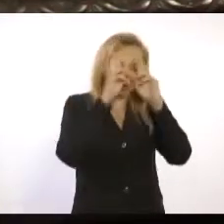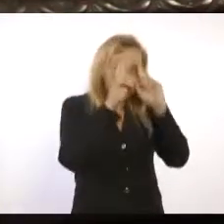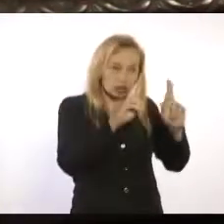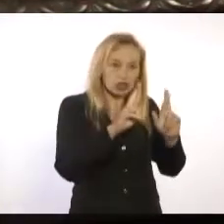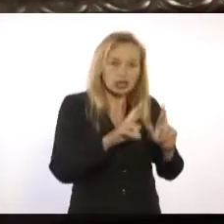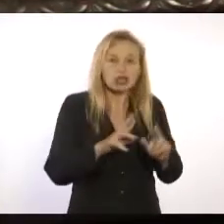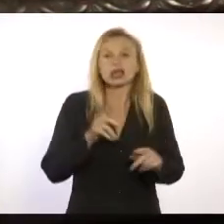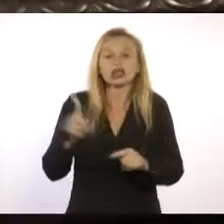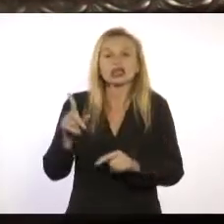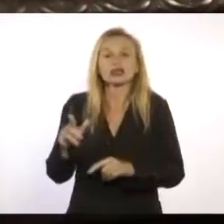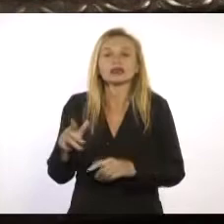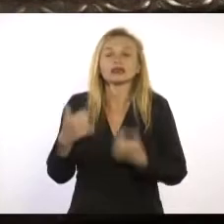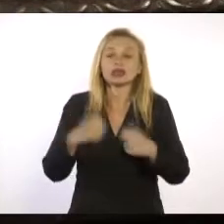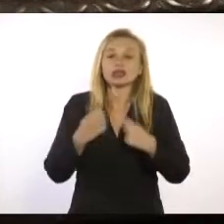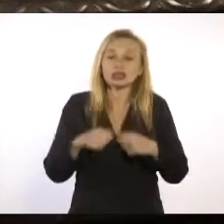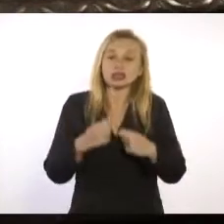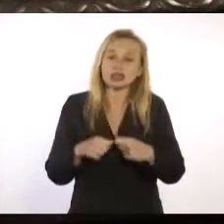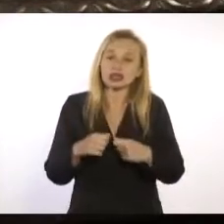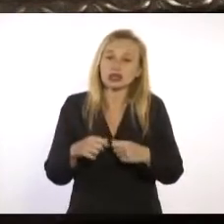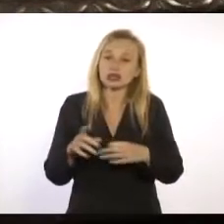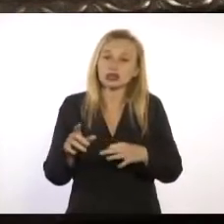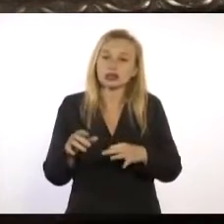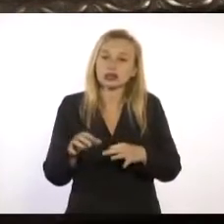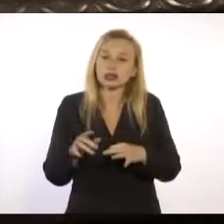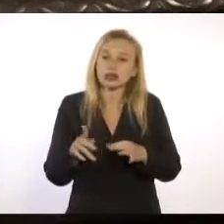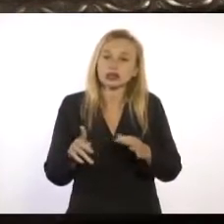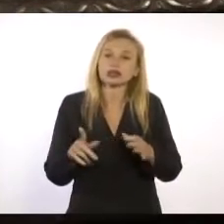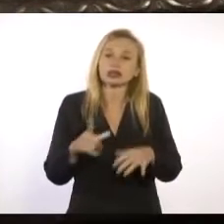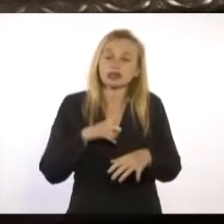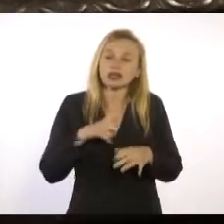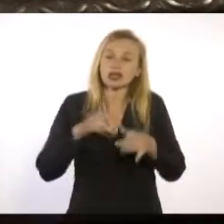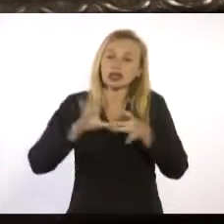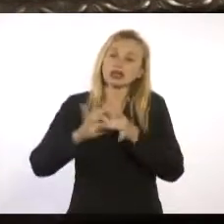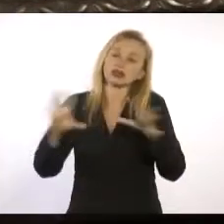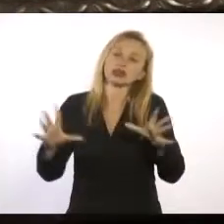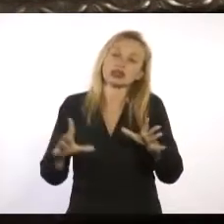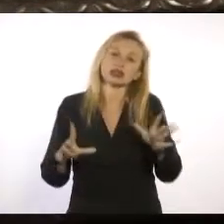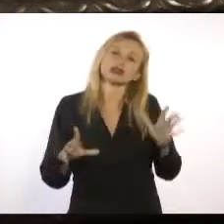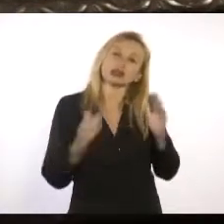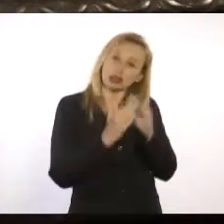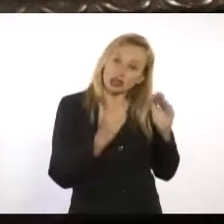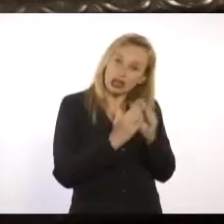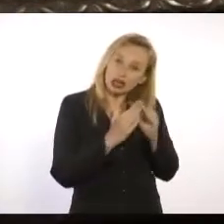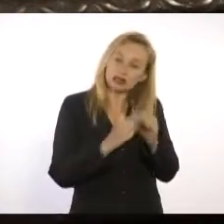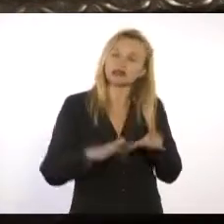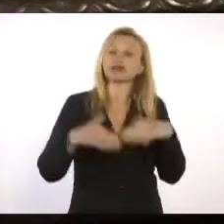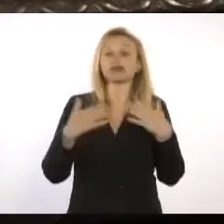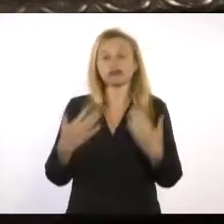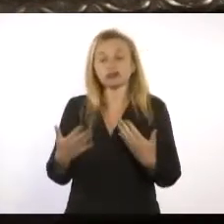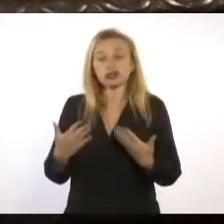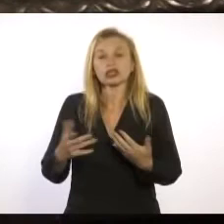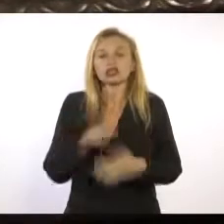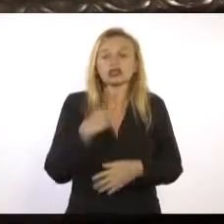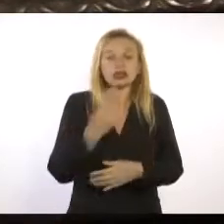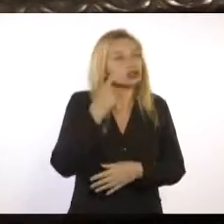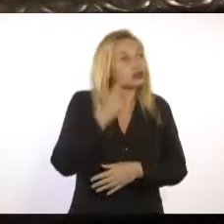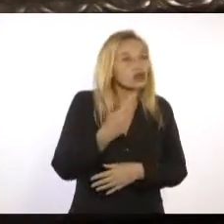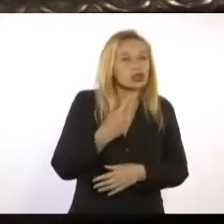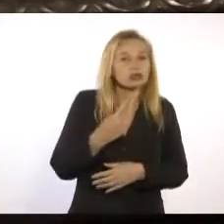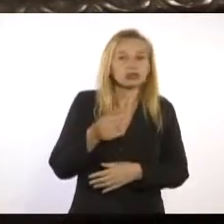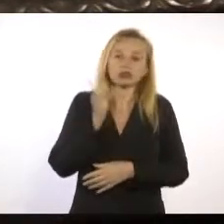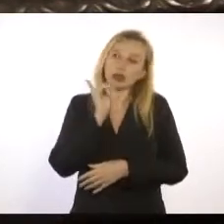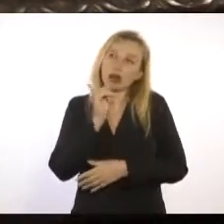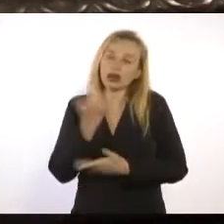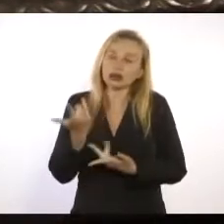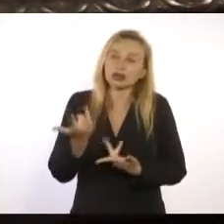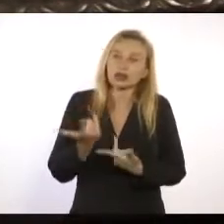prover necessariamente a autonomia desta casa. E, no entanto, nós vemos os